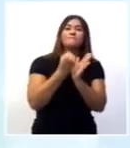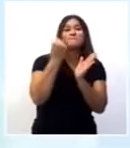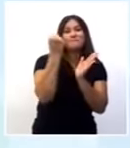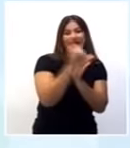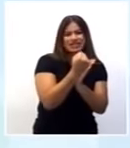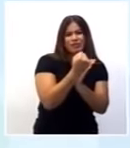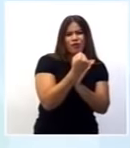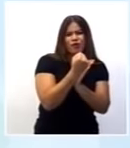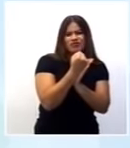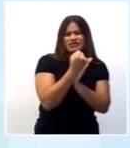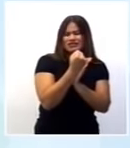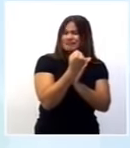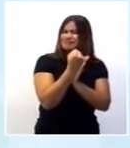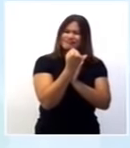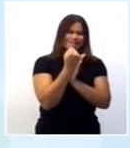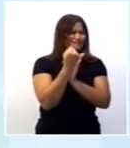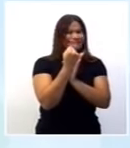Brasil.